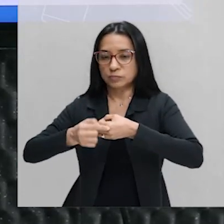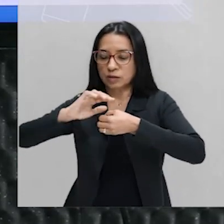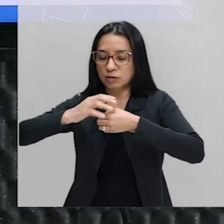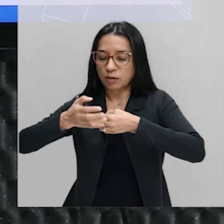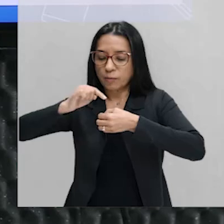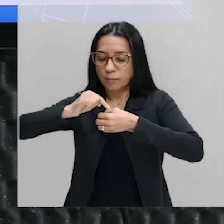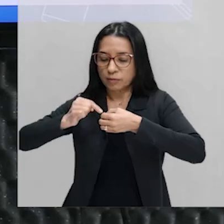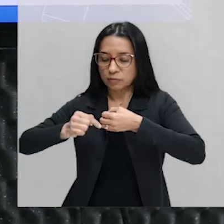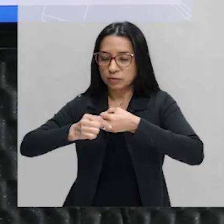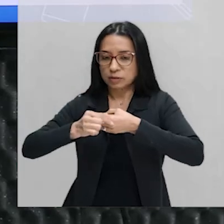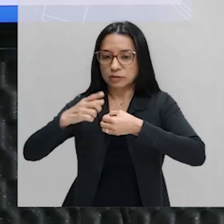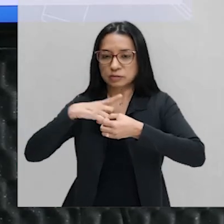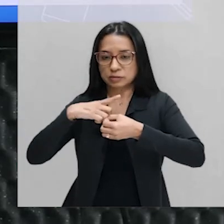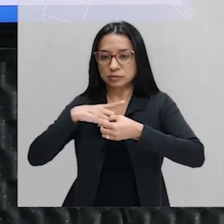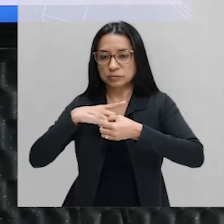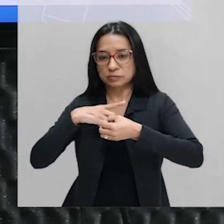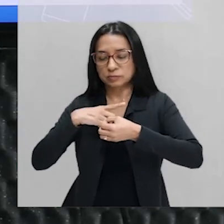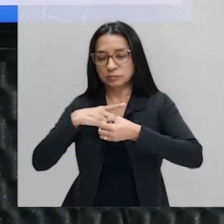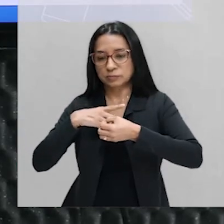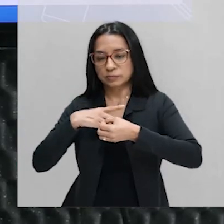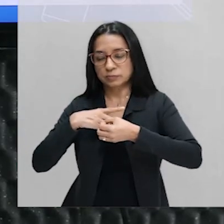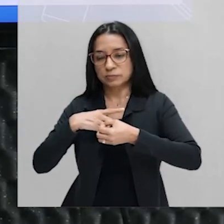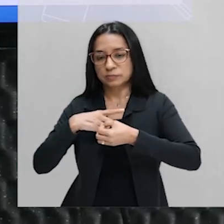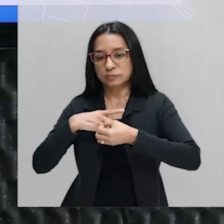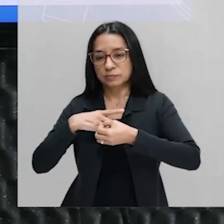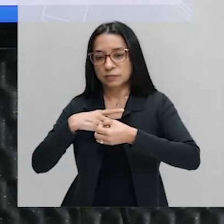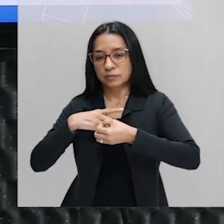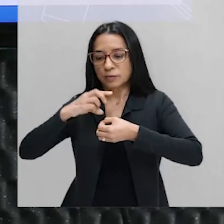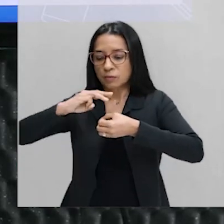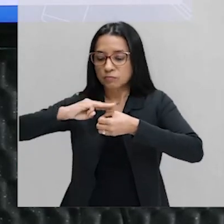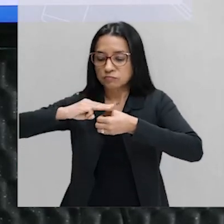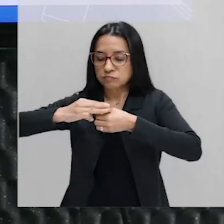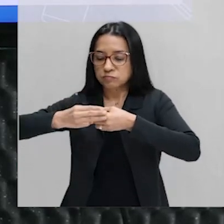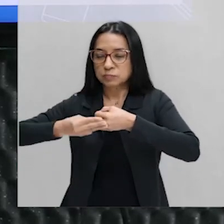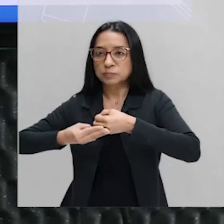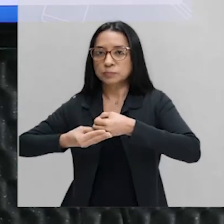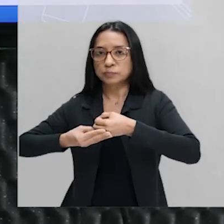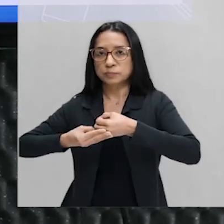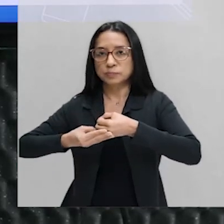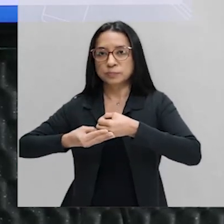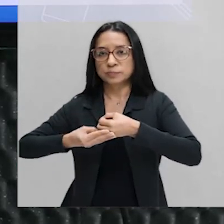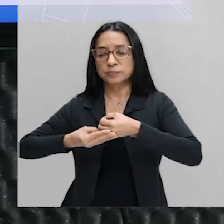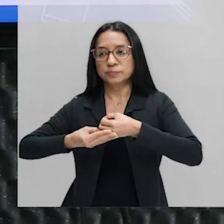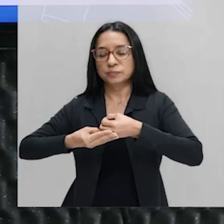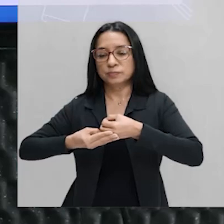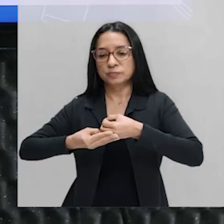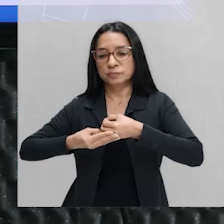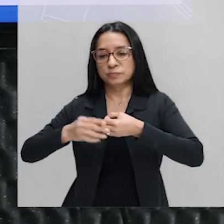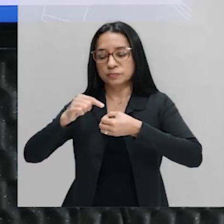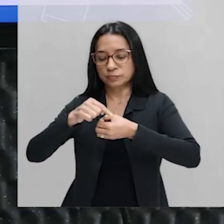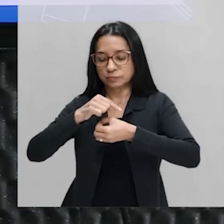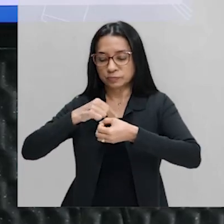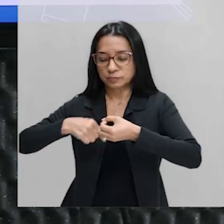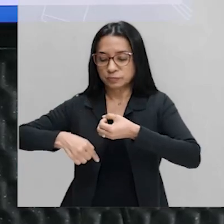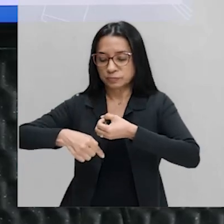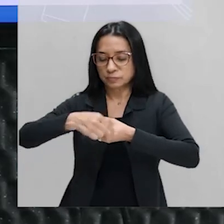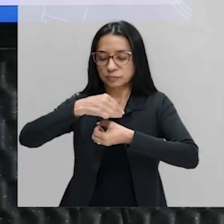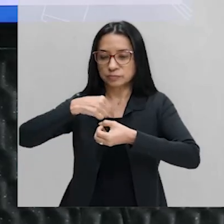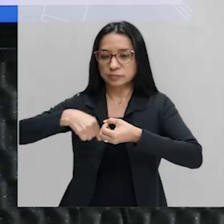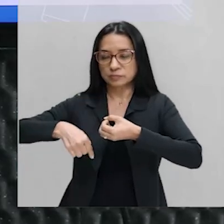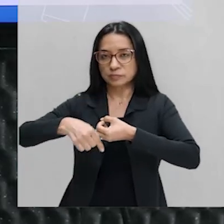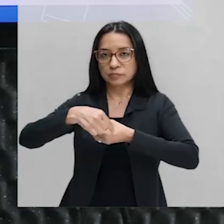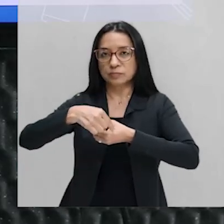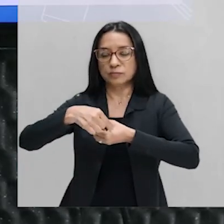da casca existe, pessoal, uma membrana. Olha só, essa membrana, tá?